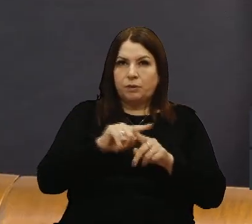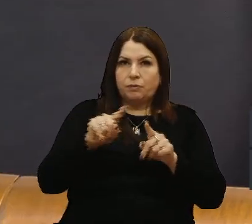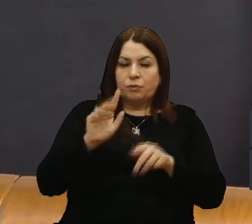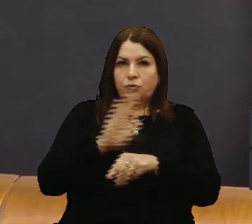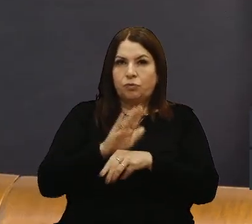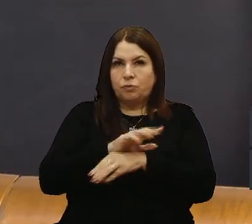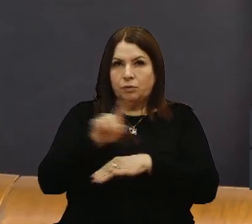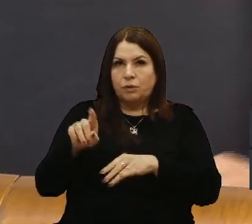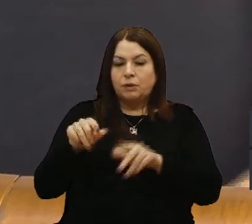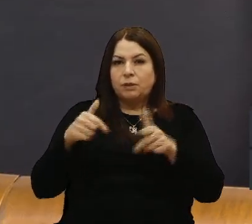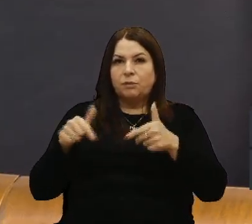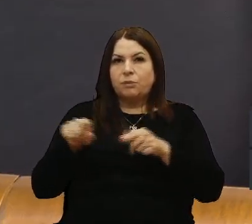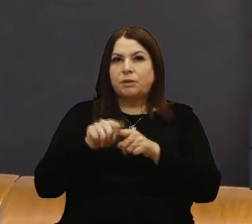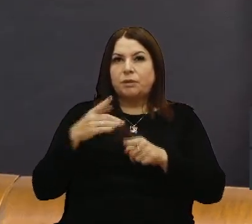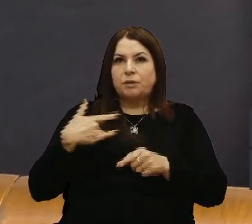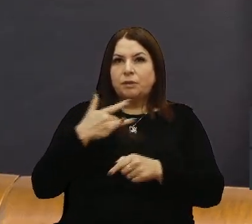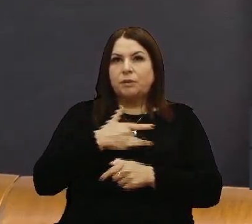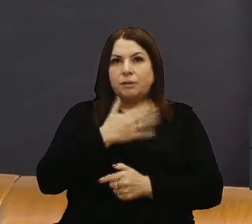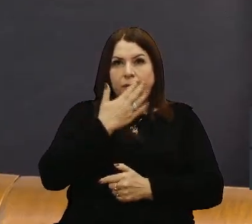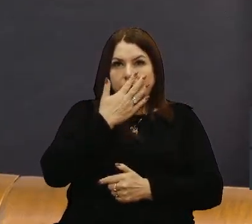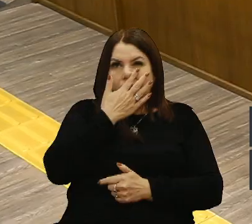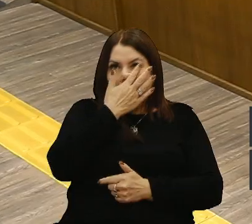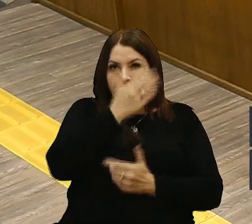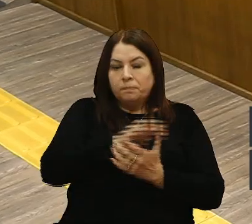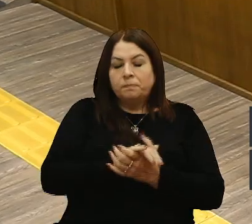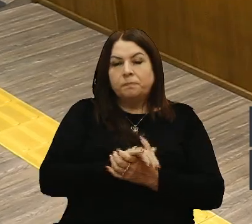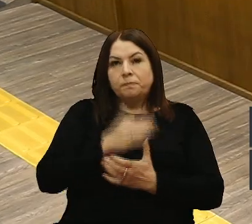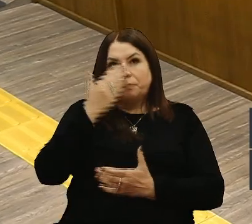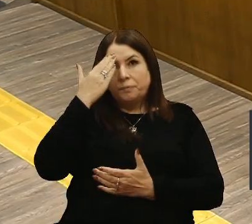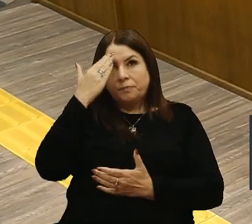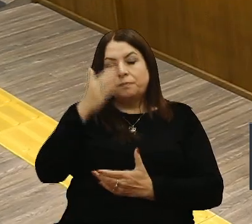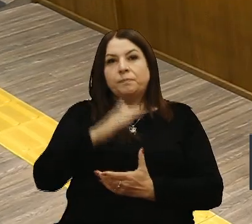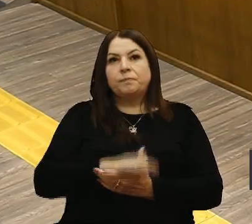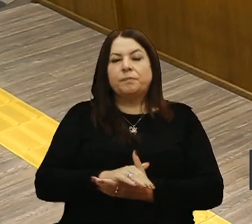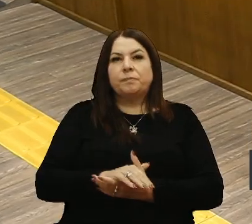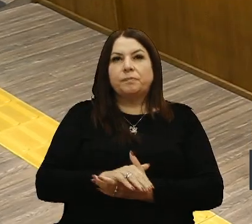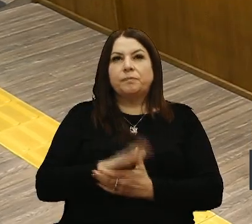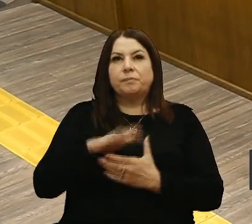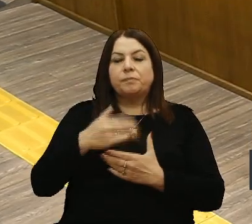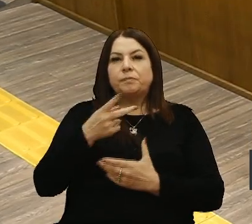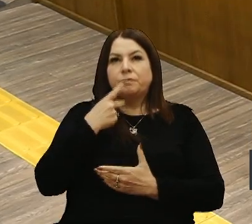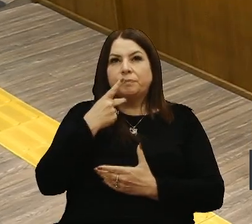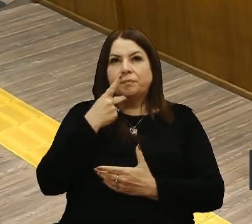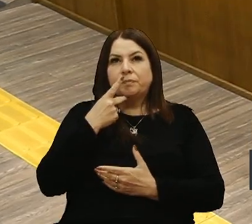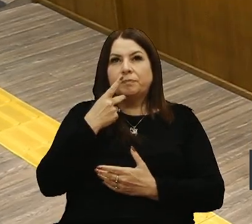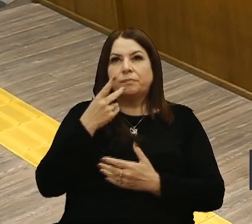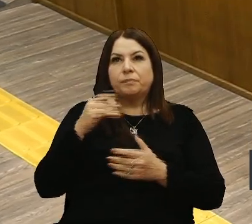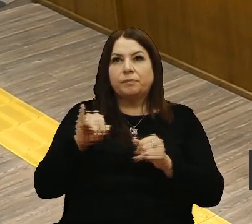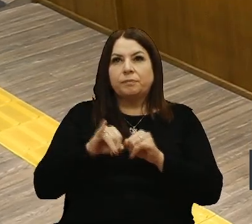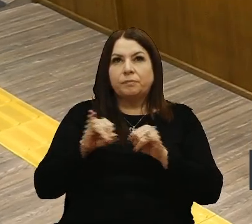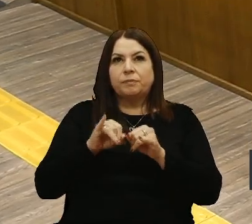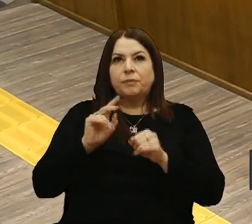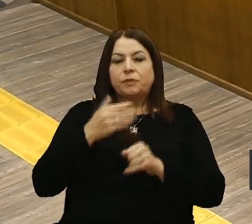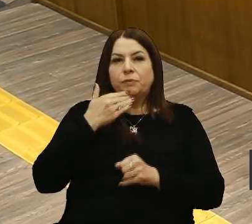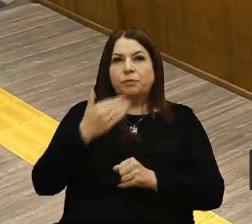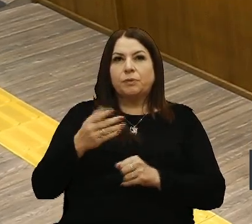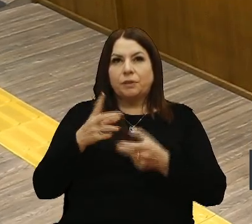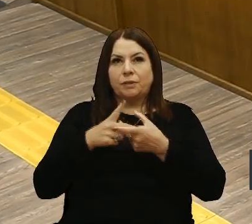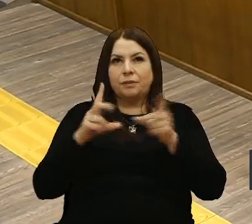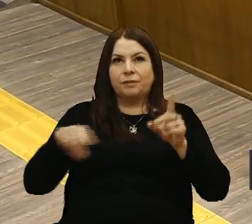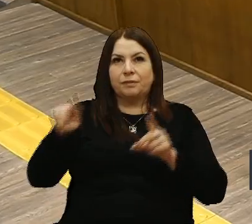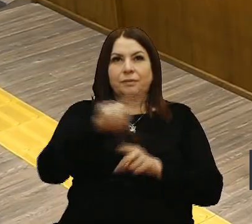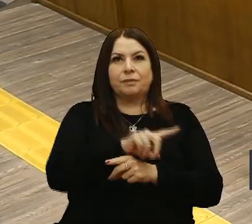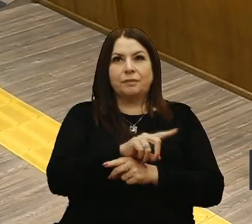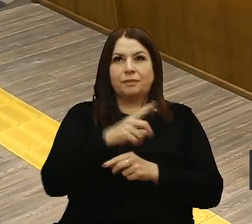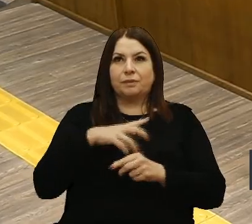ajudar que esses trabalhadores tenham saúde. Obrigado, vereador Jack. Por mais que o senhor falou muita besteira, eu sempre sou favorável à democracia